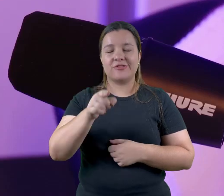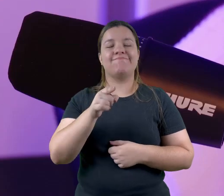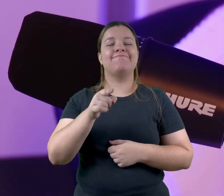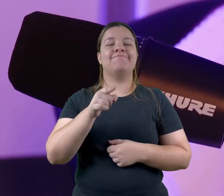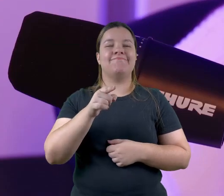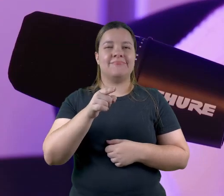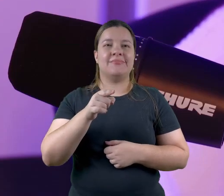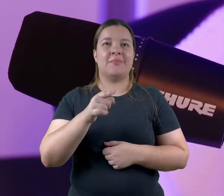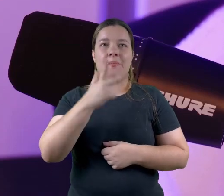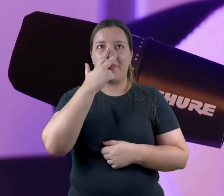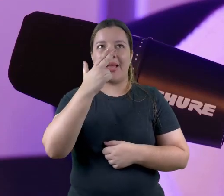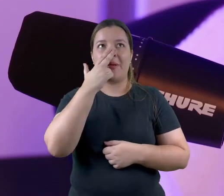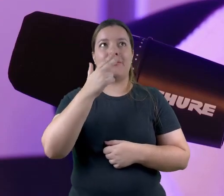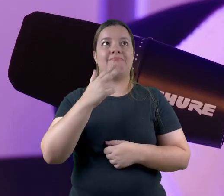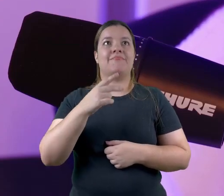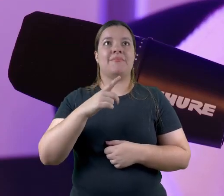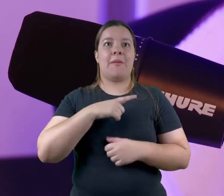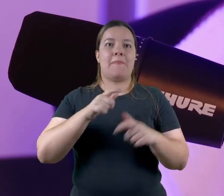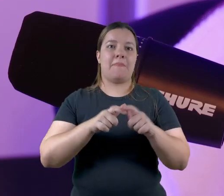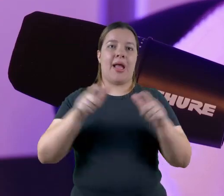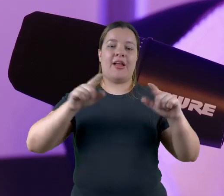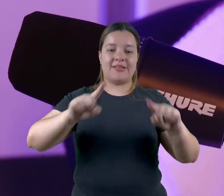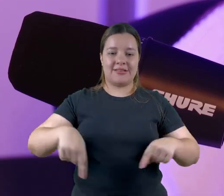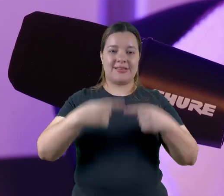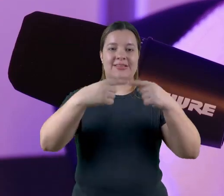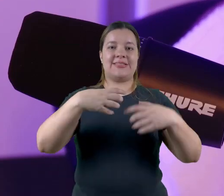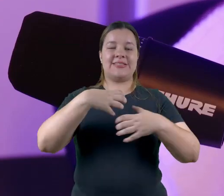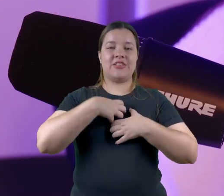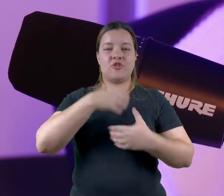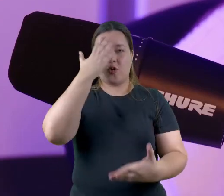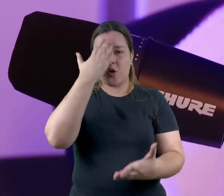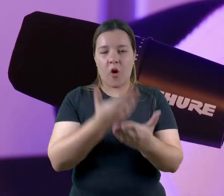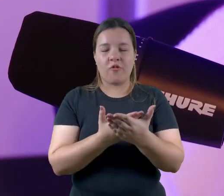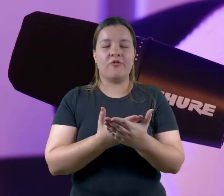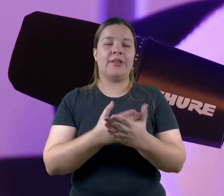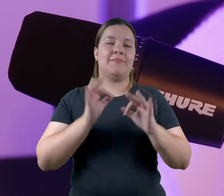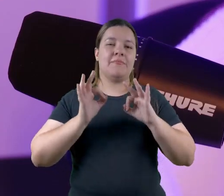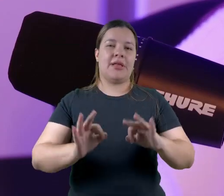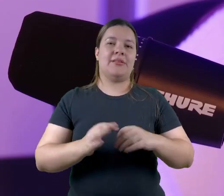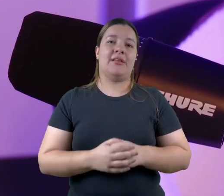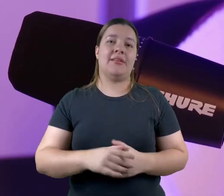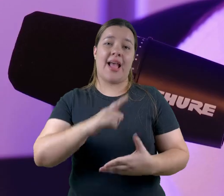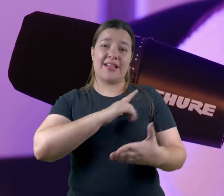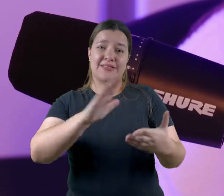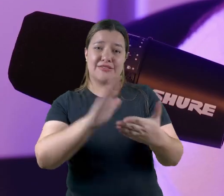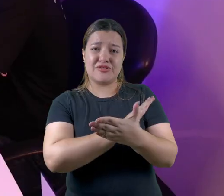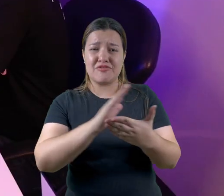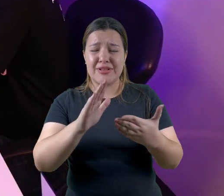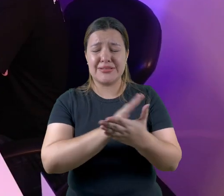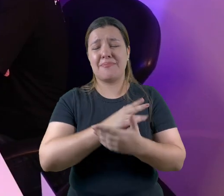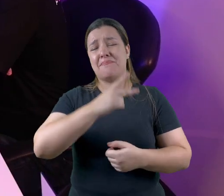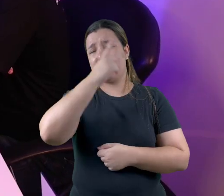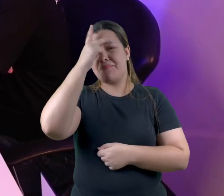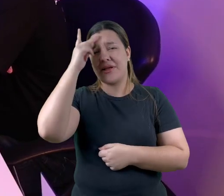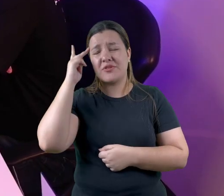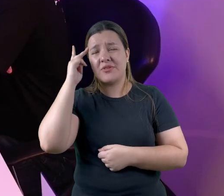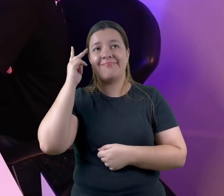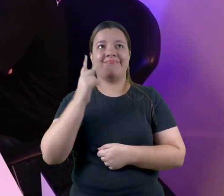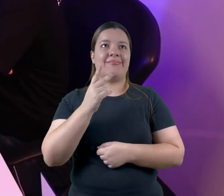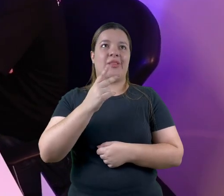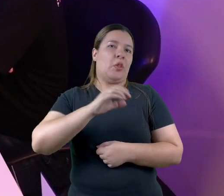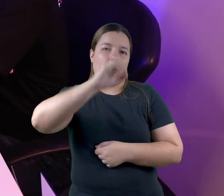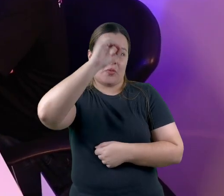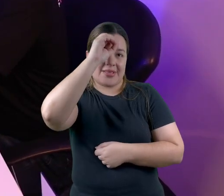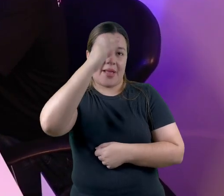Esse é exatamente esse é o maior desafio a questão de confiança mesmo é e e às vezes as pessoas